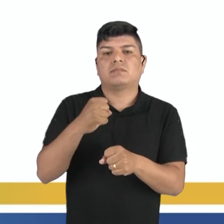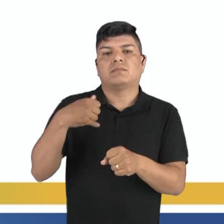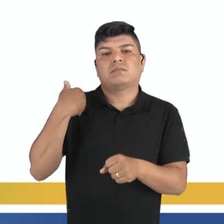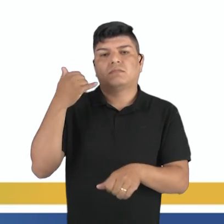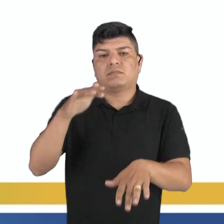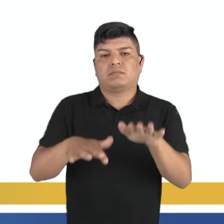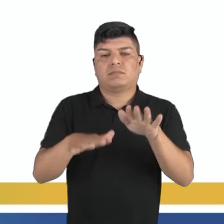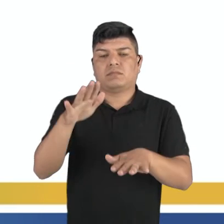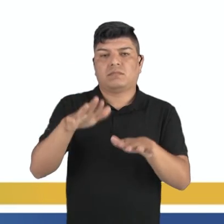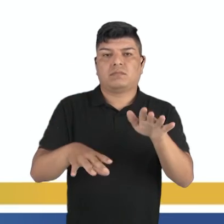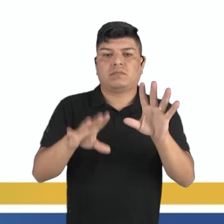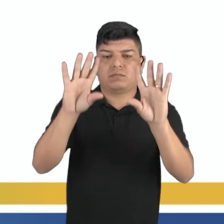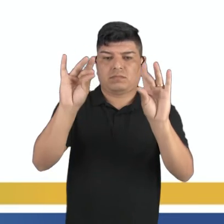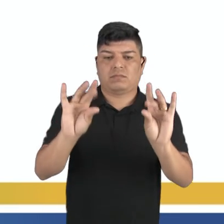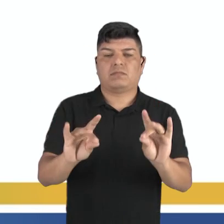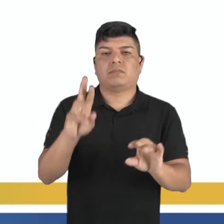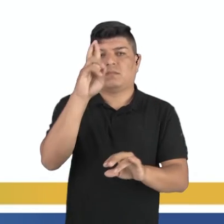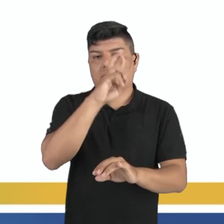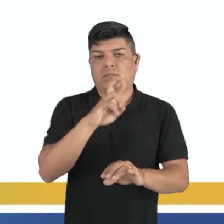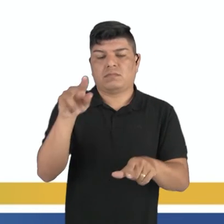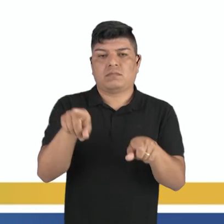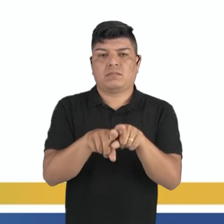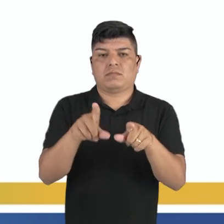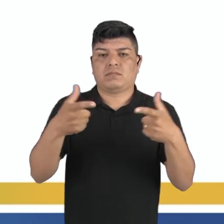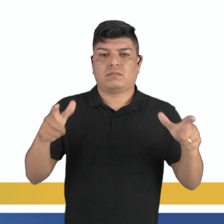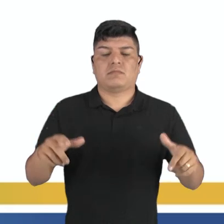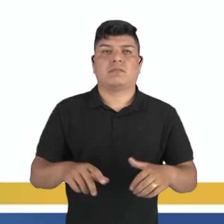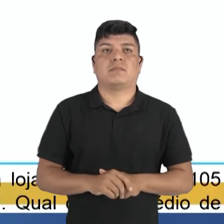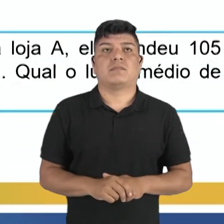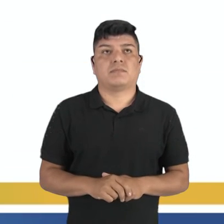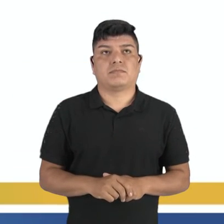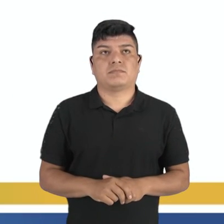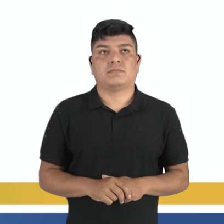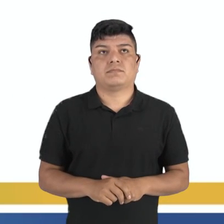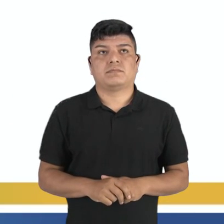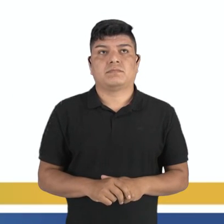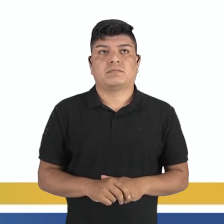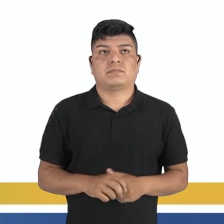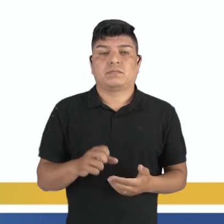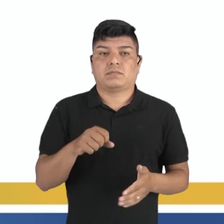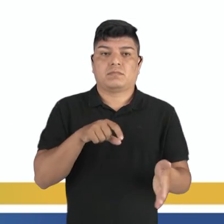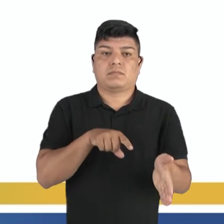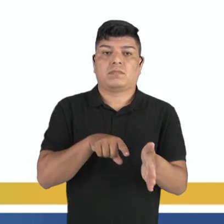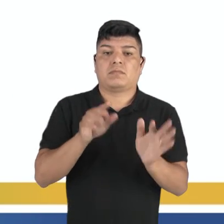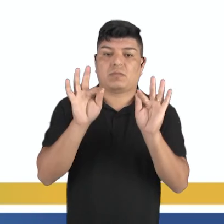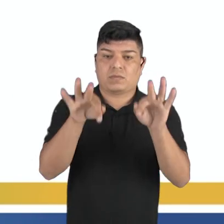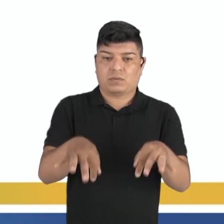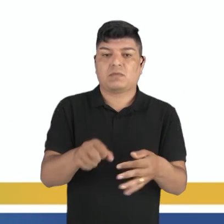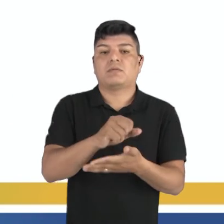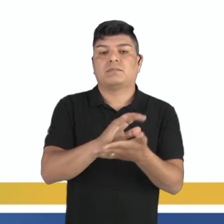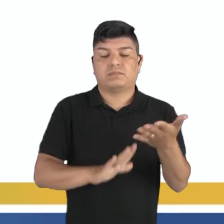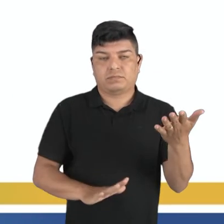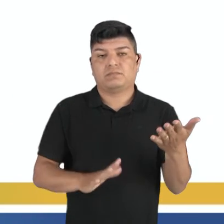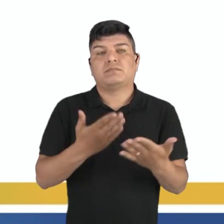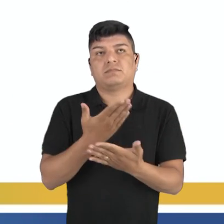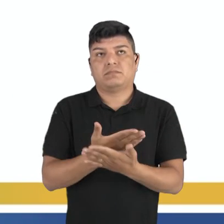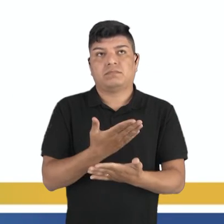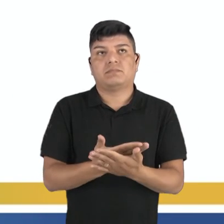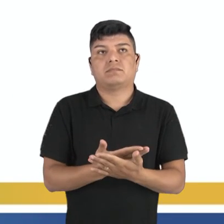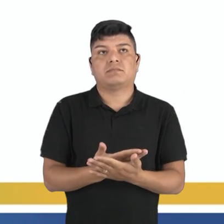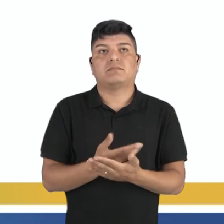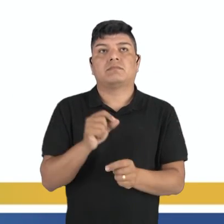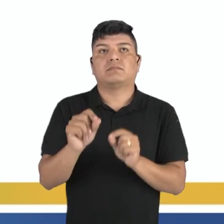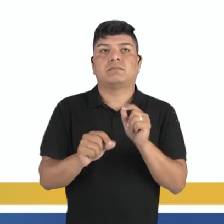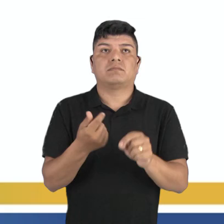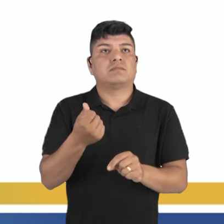média de um conjunto de dados, que a gente observe também sua amplitude. Vamos então para o nosso último exercício aqui da nossa aula,